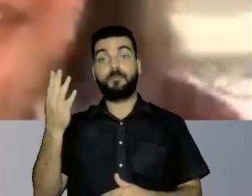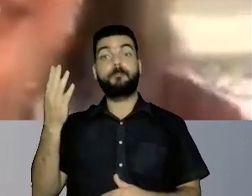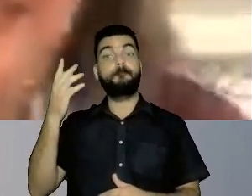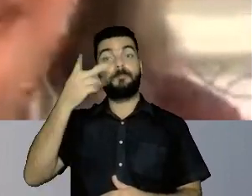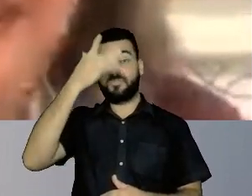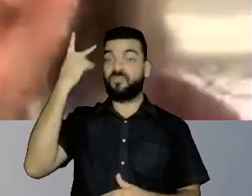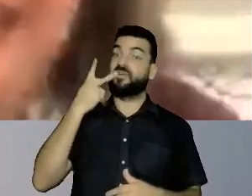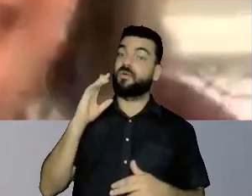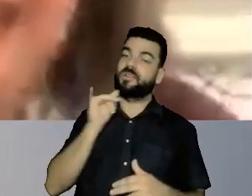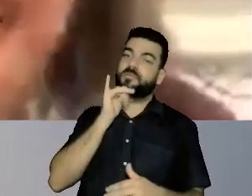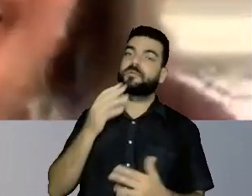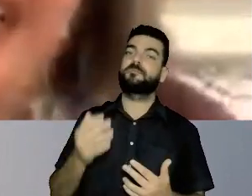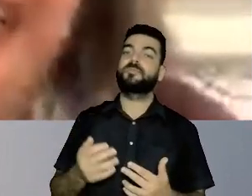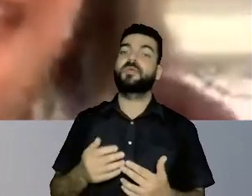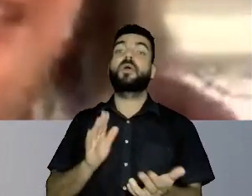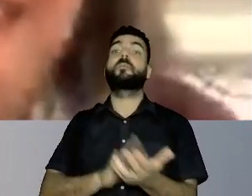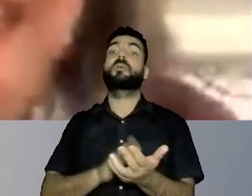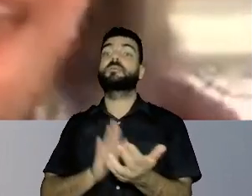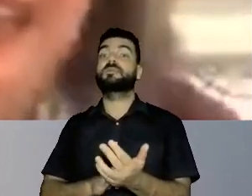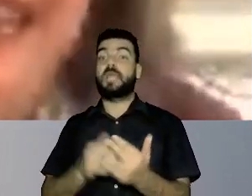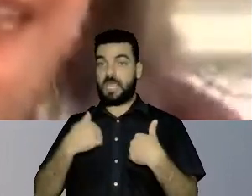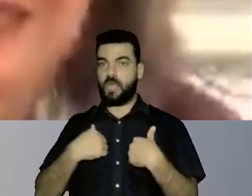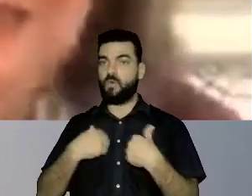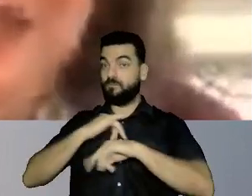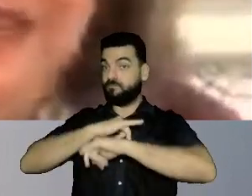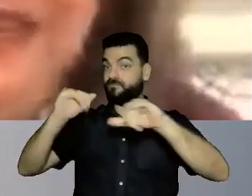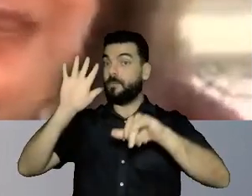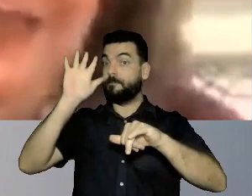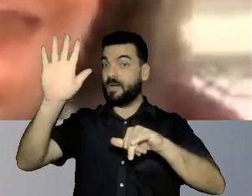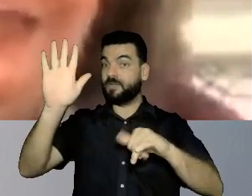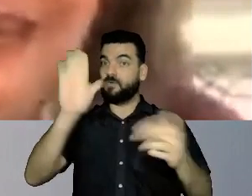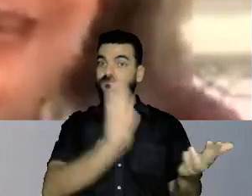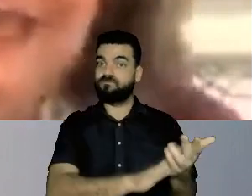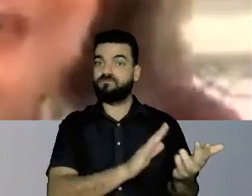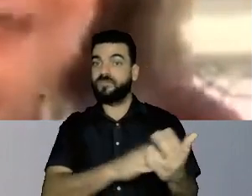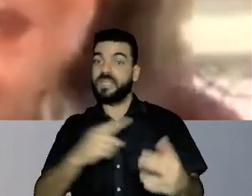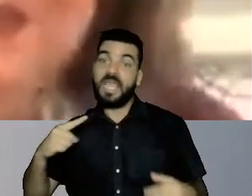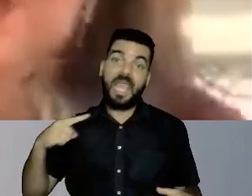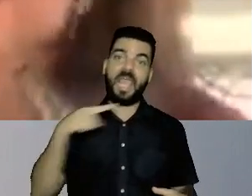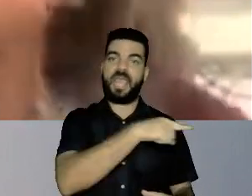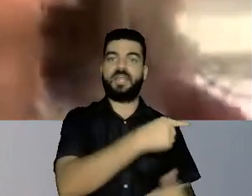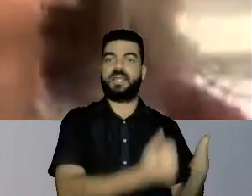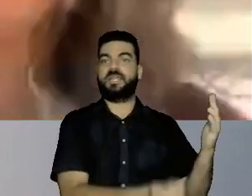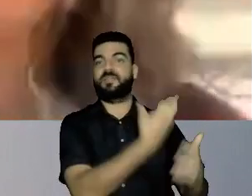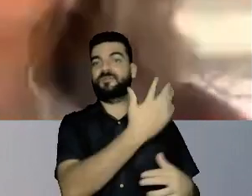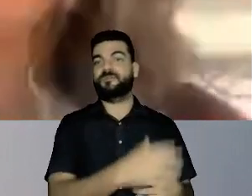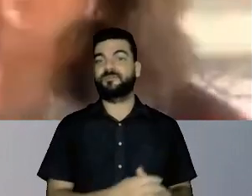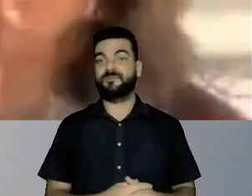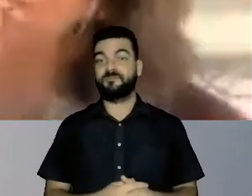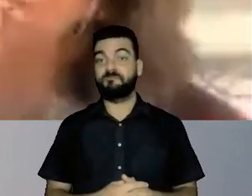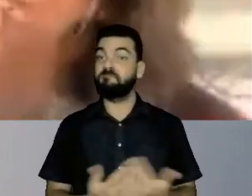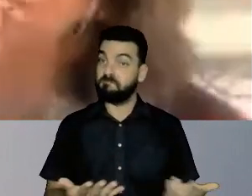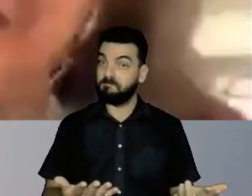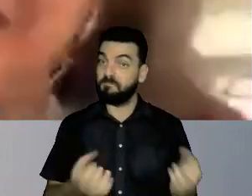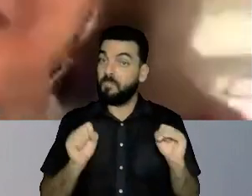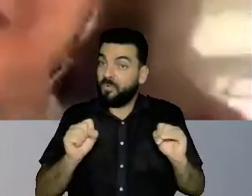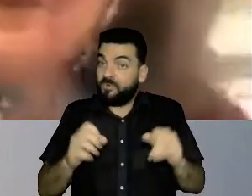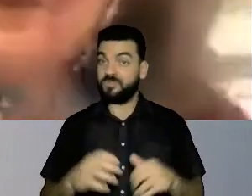né? Ela colocou isso ontem no mundo do direito. E ela sugeria que, nesse caso, a pessoa dissesse, olha,